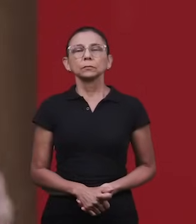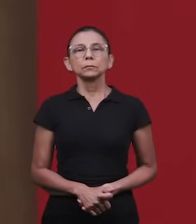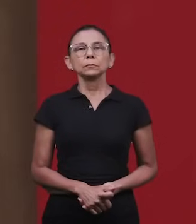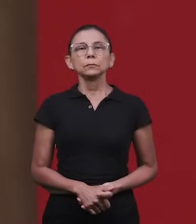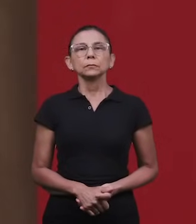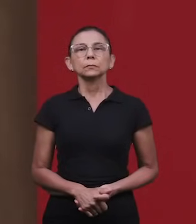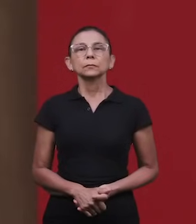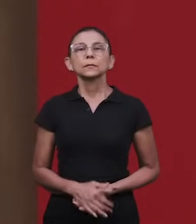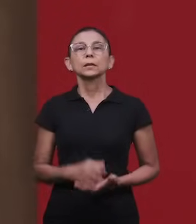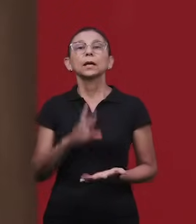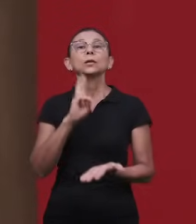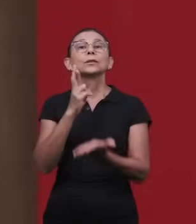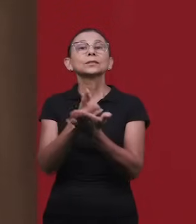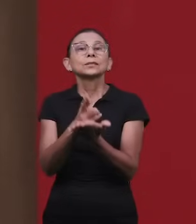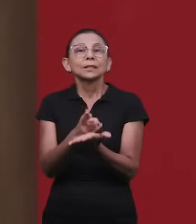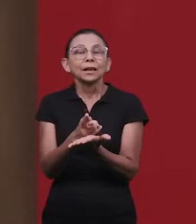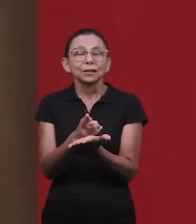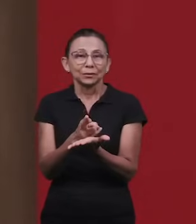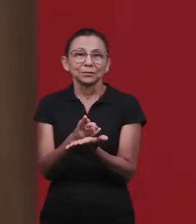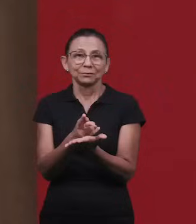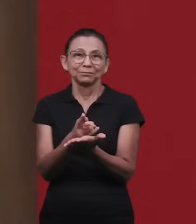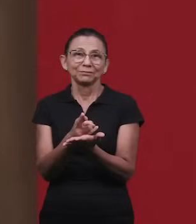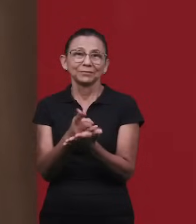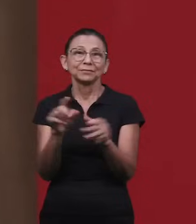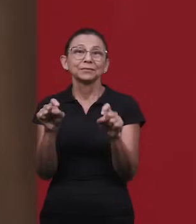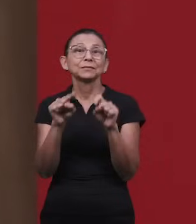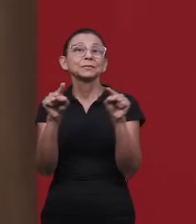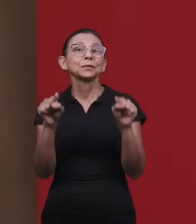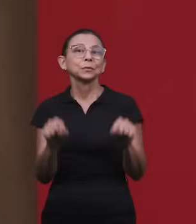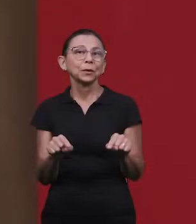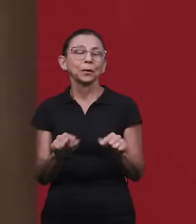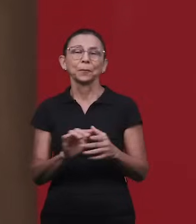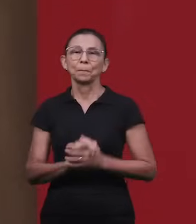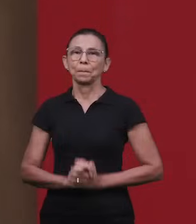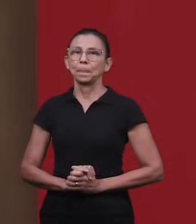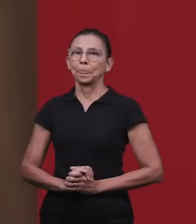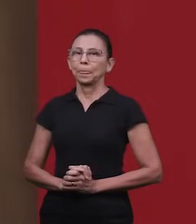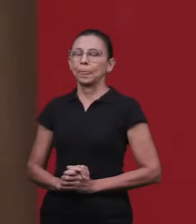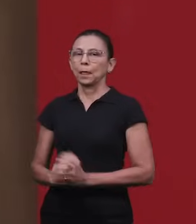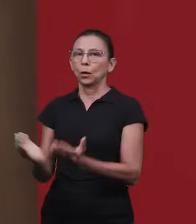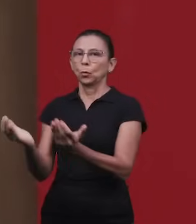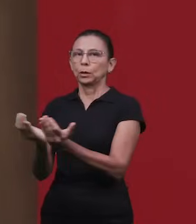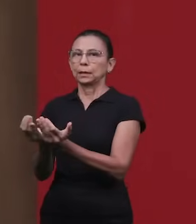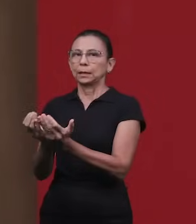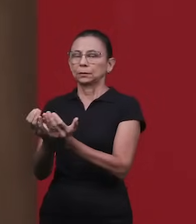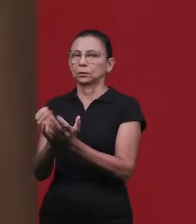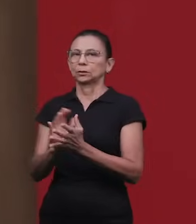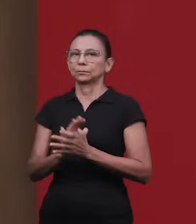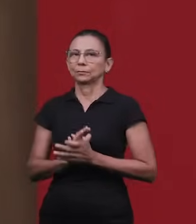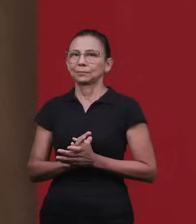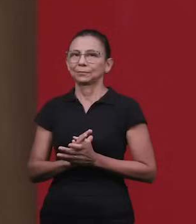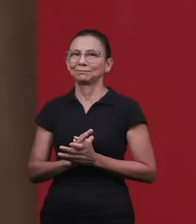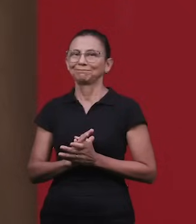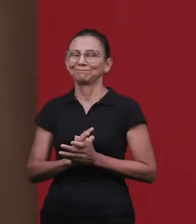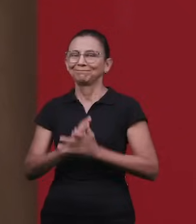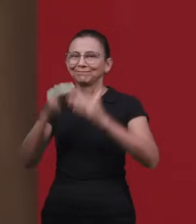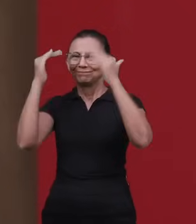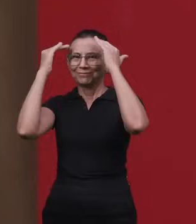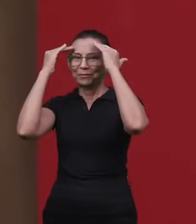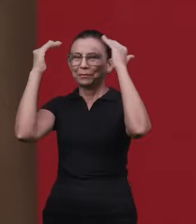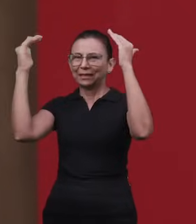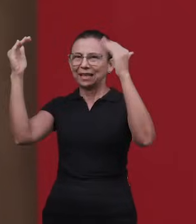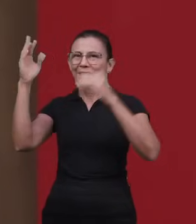aí, quando o crente ele obedece o mandamento do Senhor, aí vem os frutos, o resultado